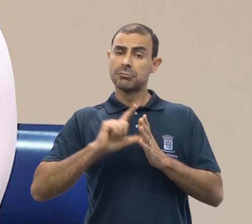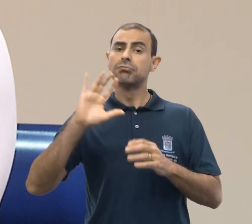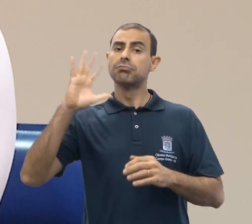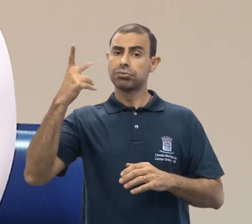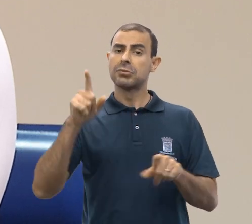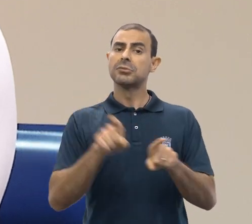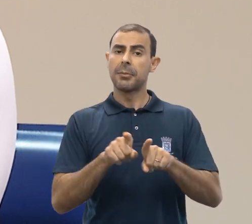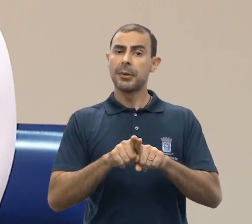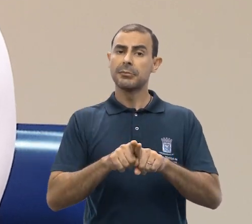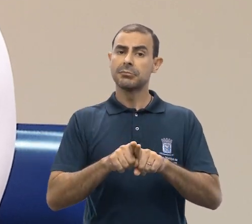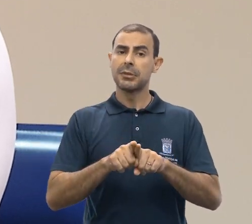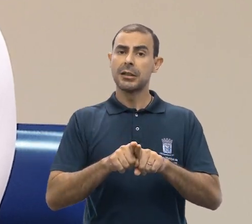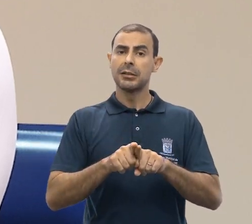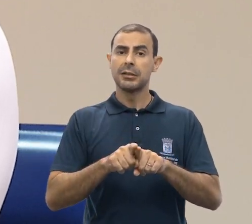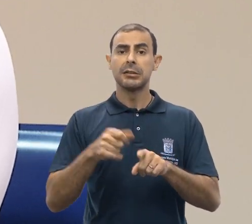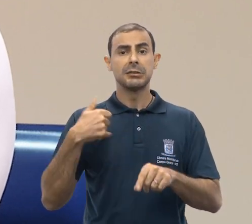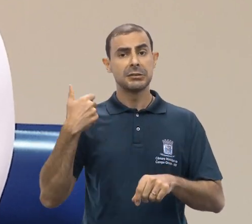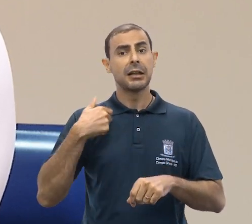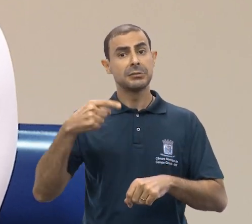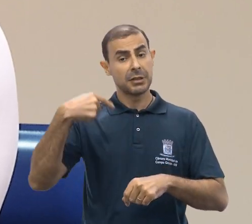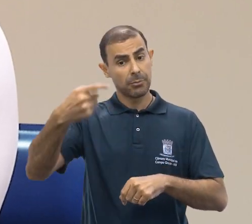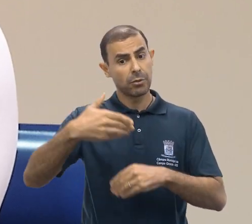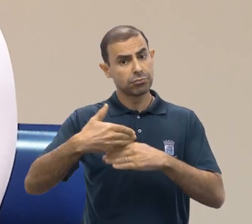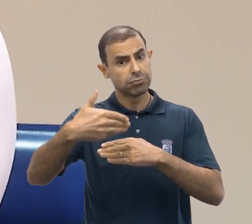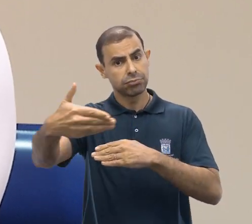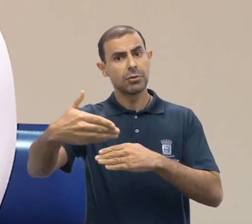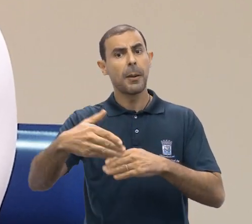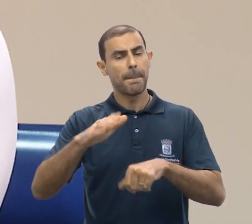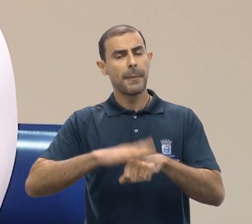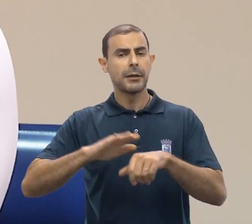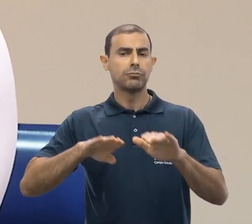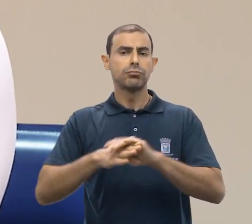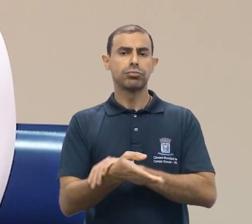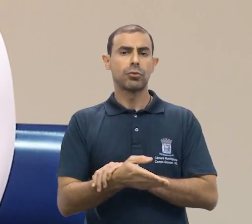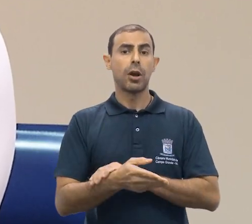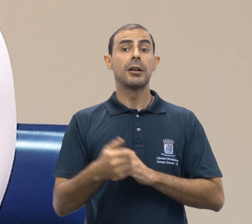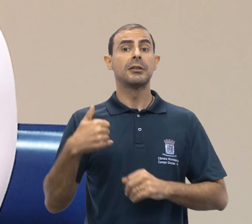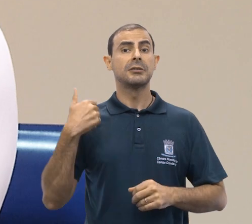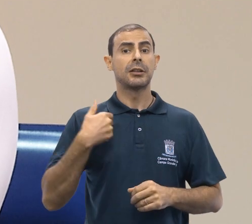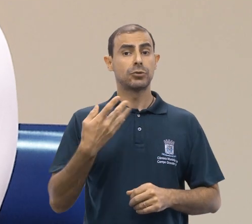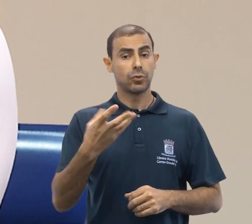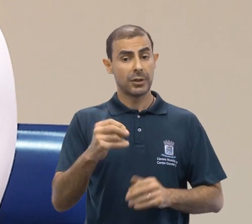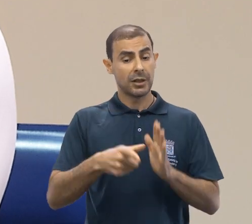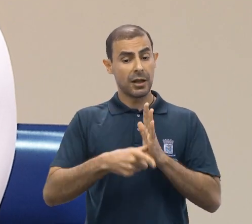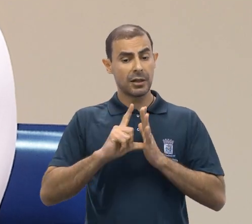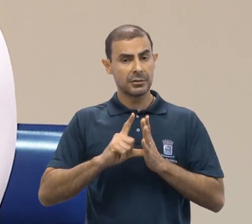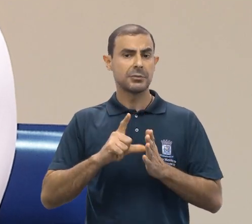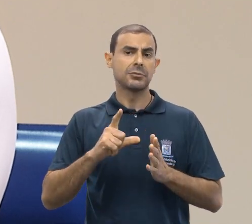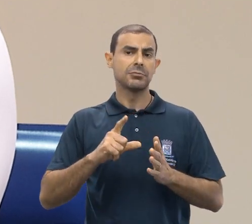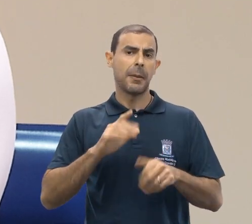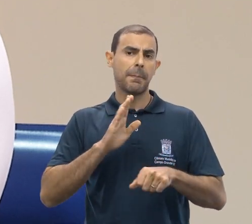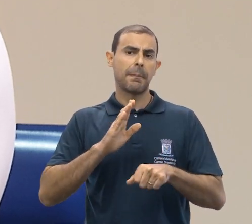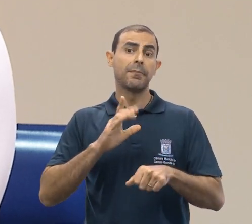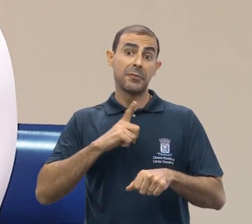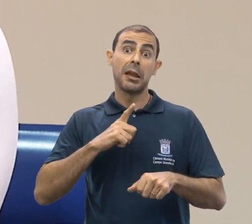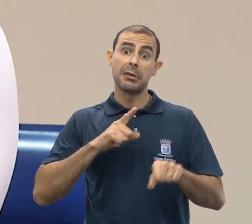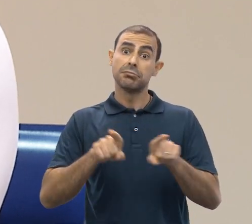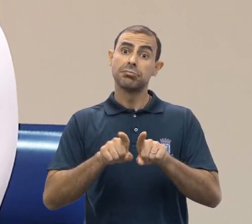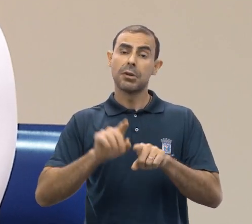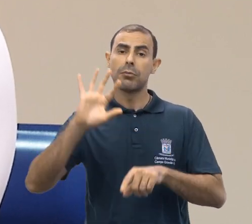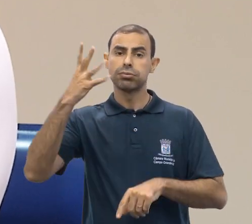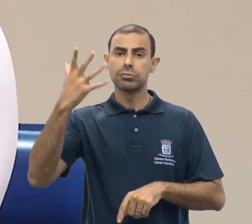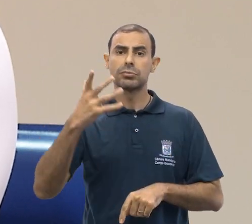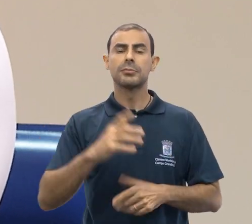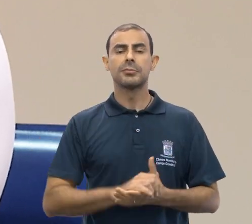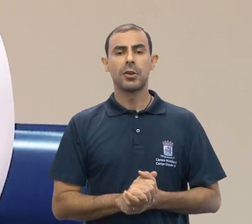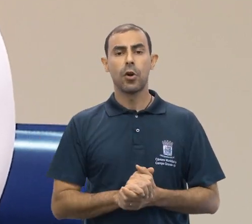precoce, que acontece por volta abaixo dos 40 anos, né? Ou Parkinson juvenil, né? E hoje em dia a gente sabe que